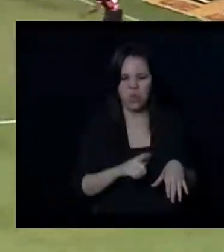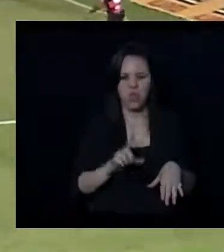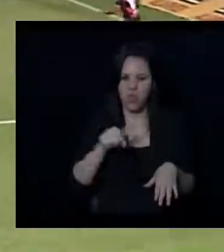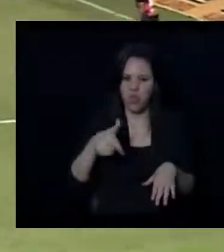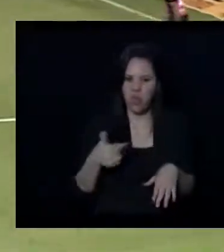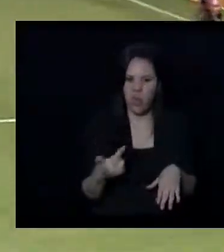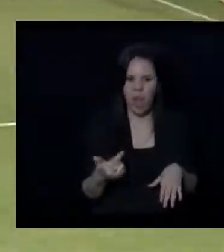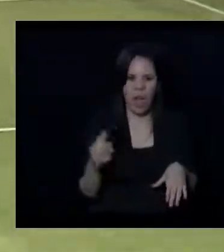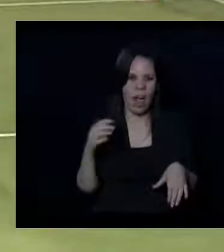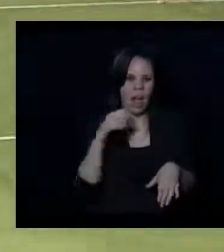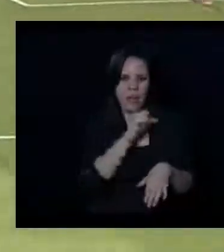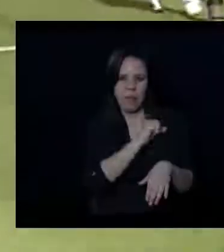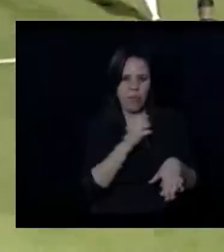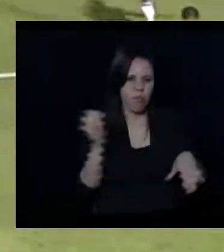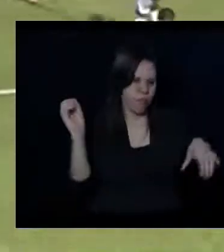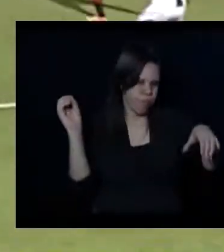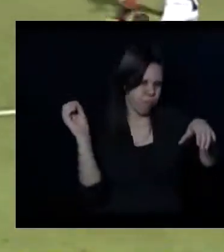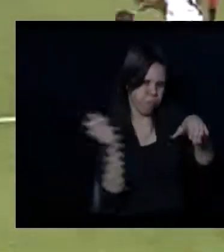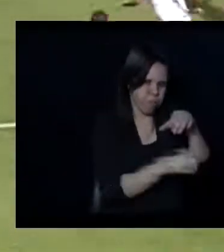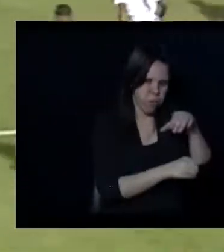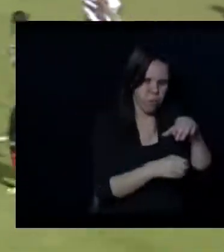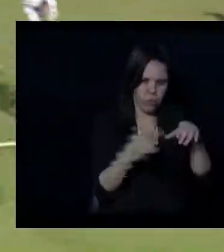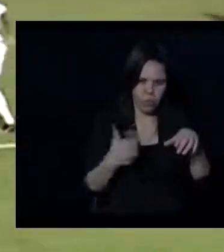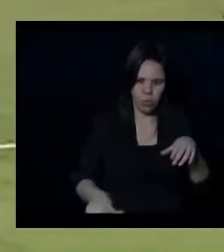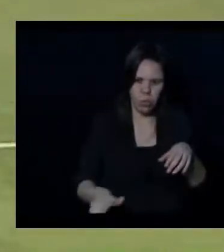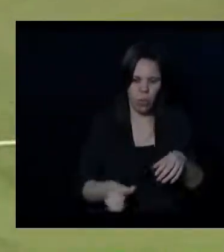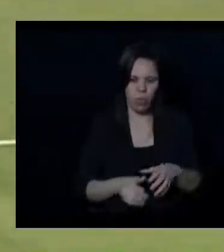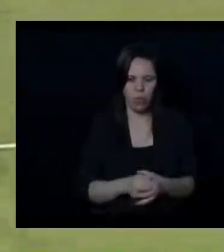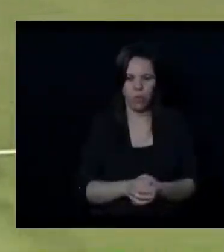após cruzamento rasteiro de Arnaldo.